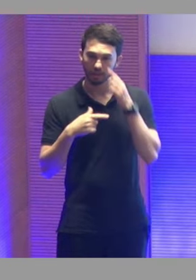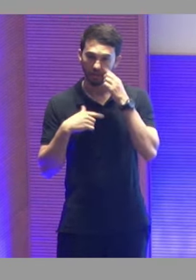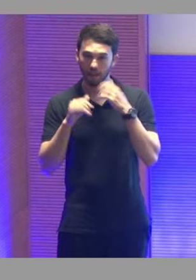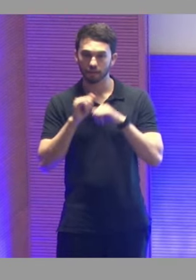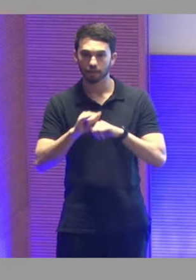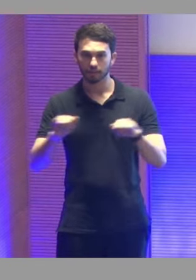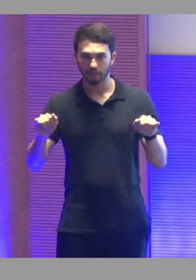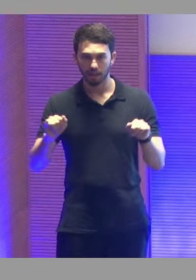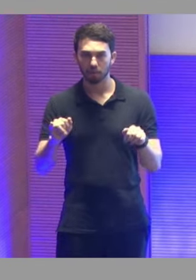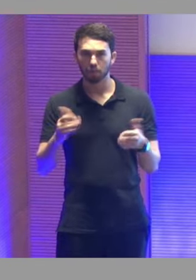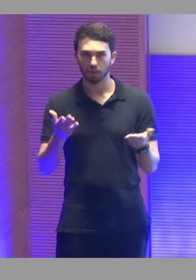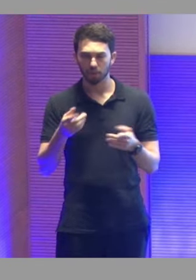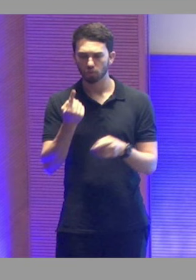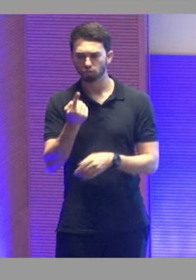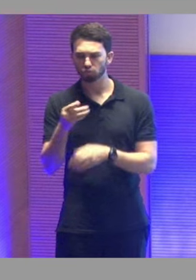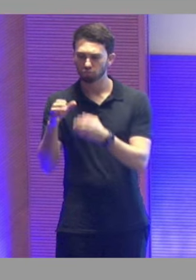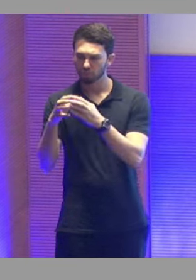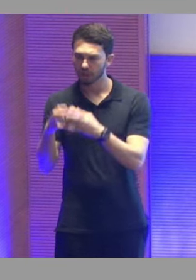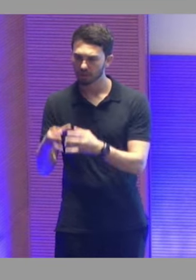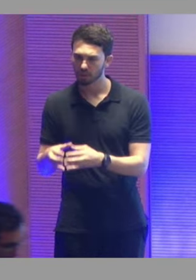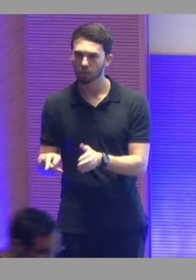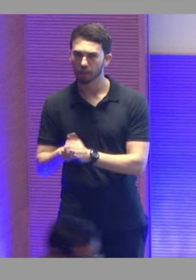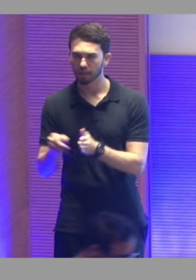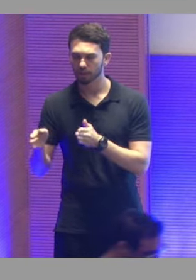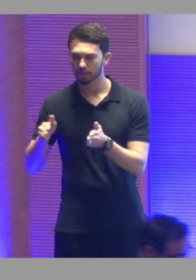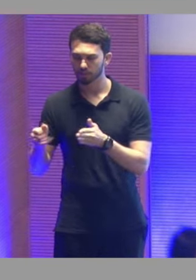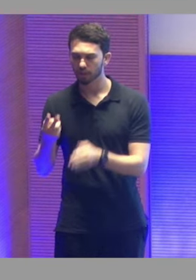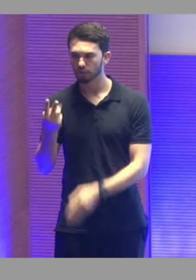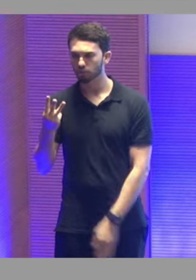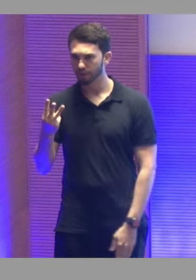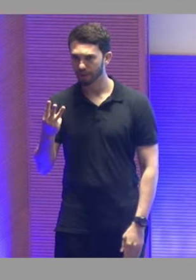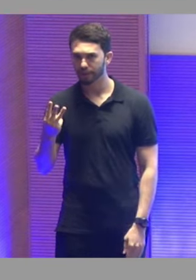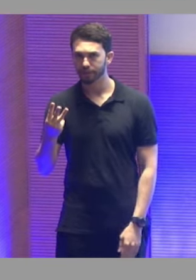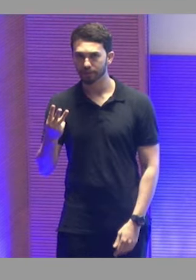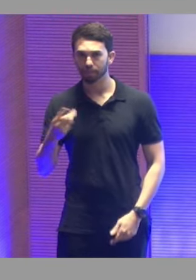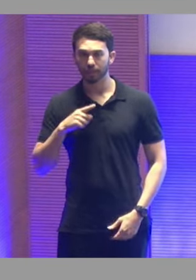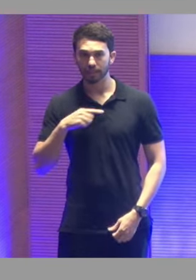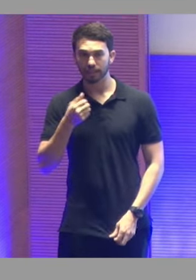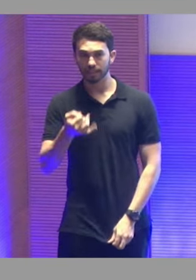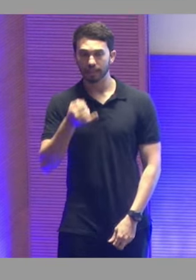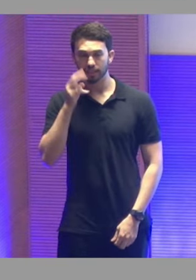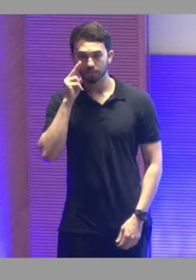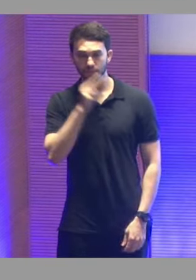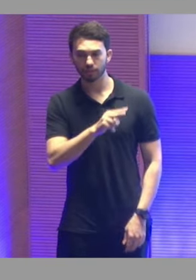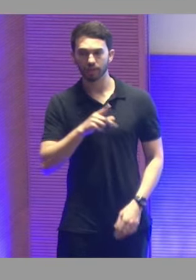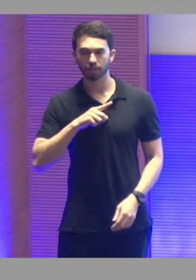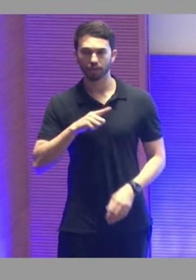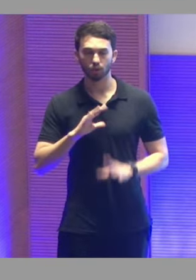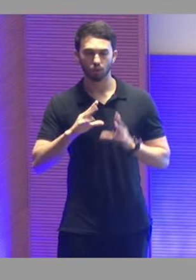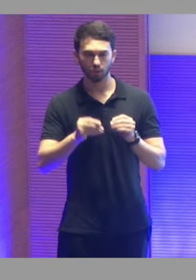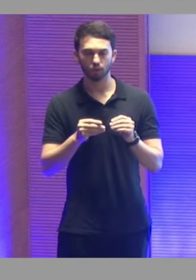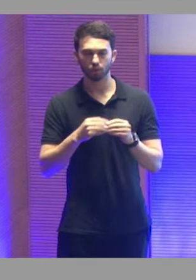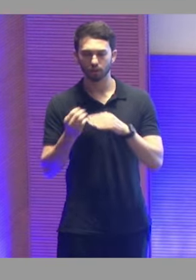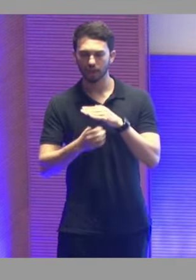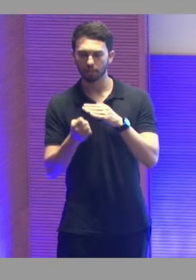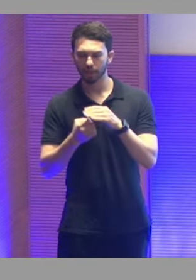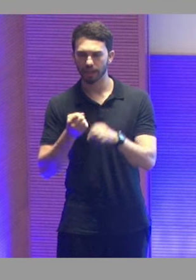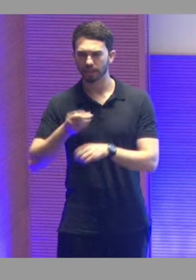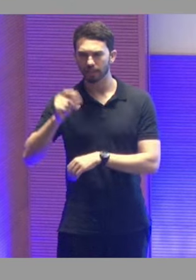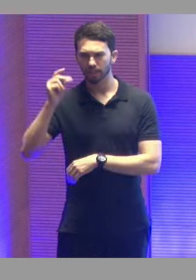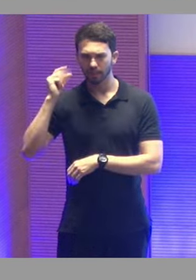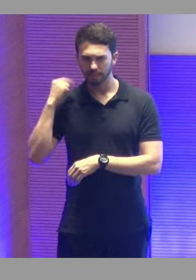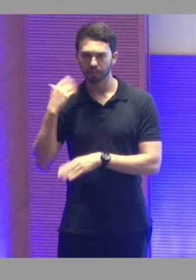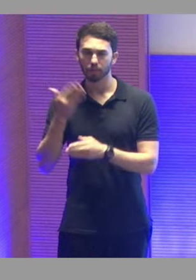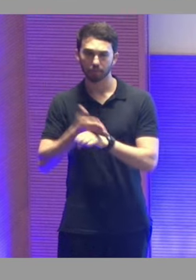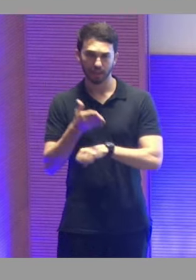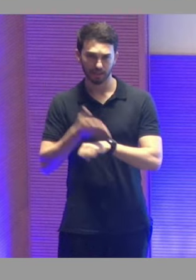ao menos alguma categoria de scopo 3 em seus inventários se a gente fizer um recorte dos membros que a gente chama aqui de membros antigos que já reportavam no